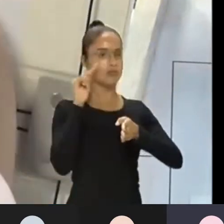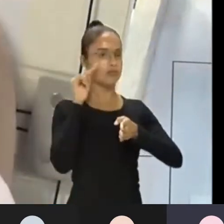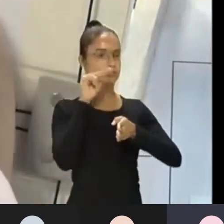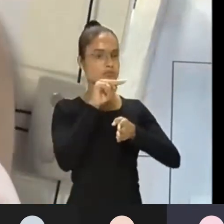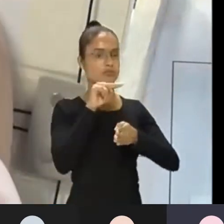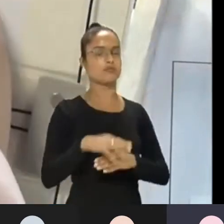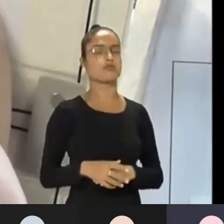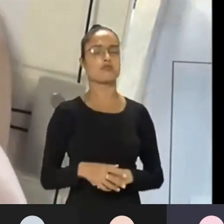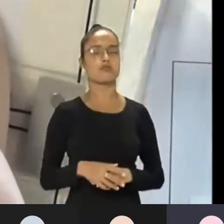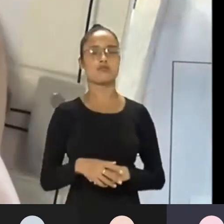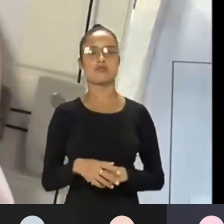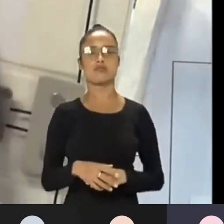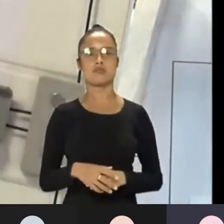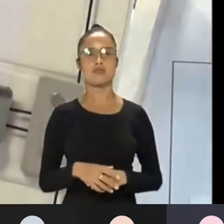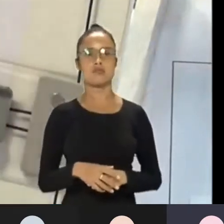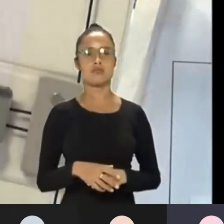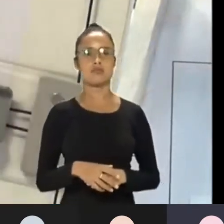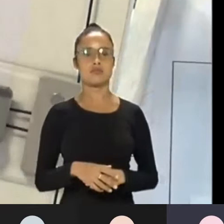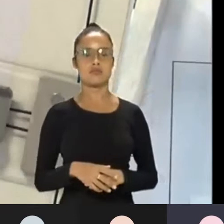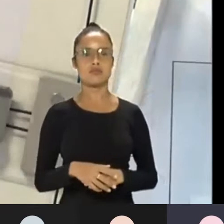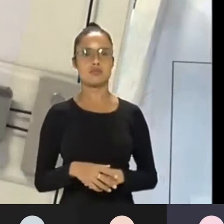disso,